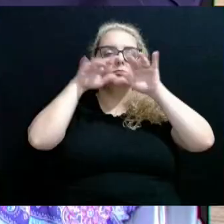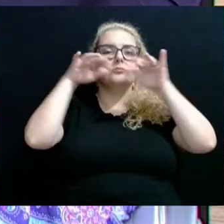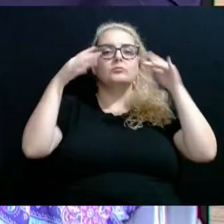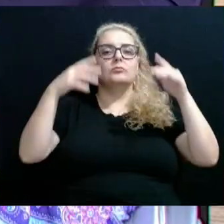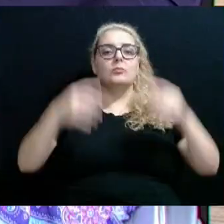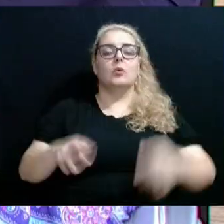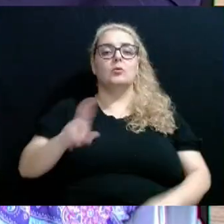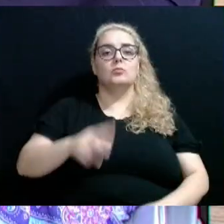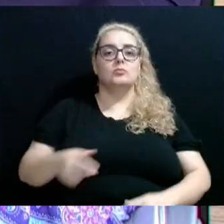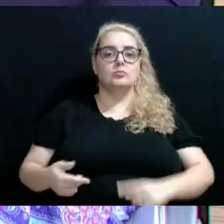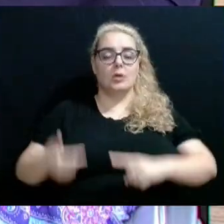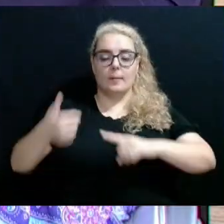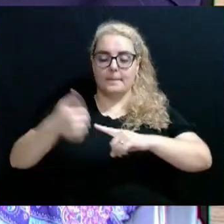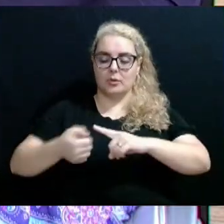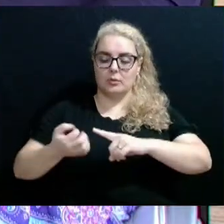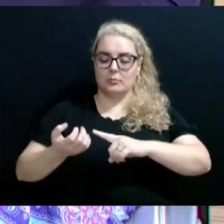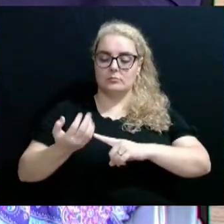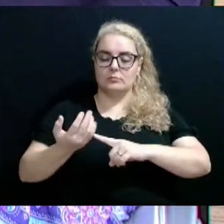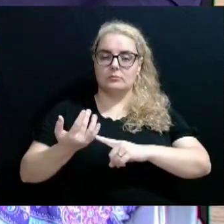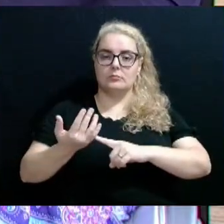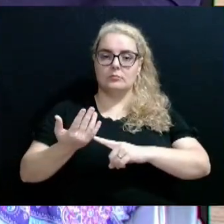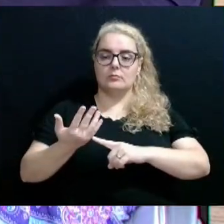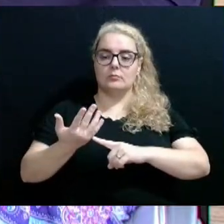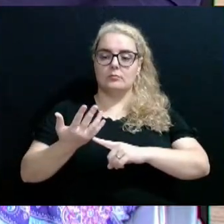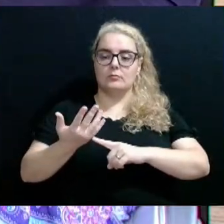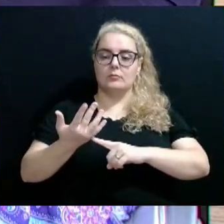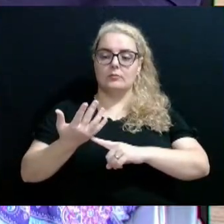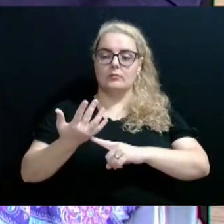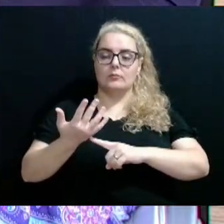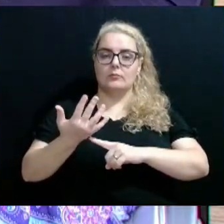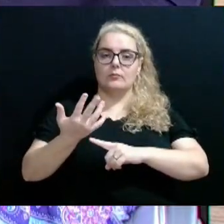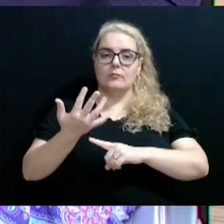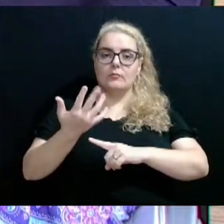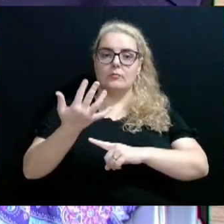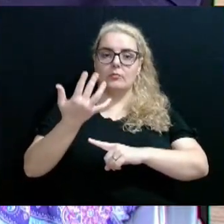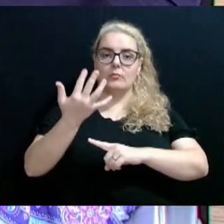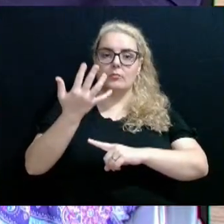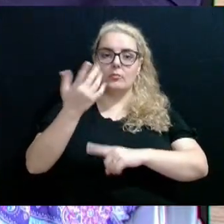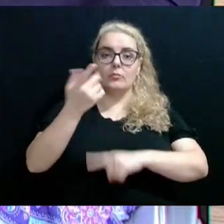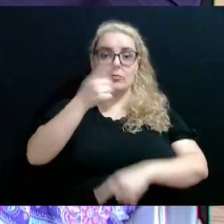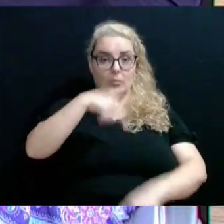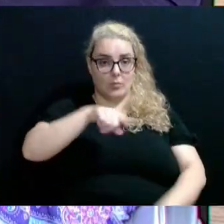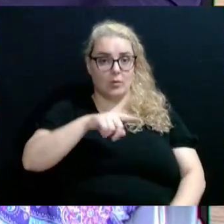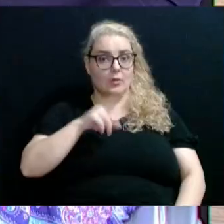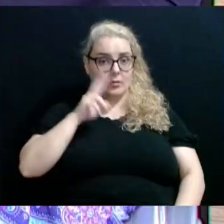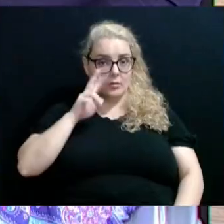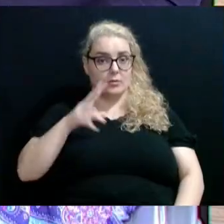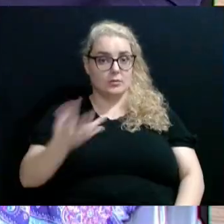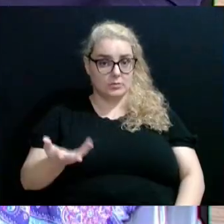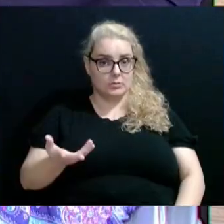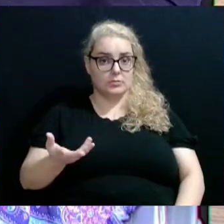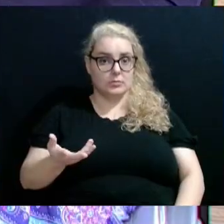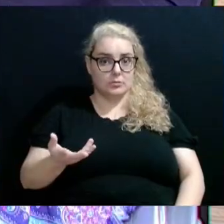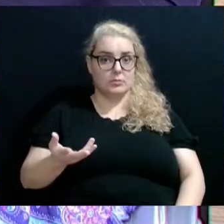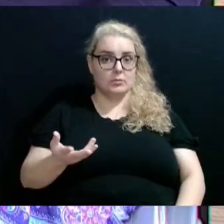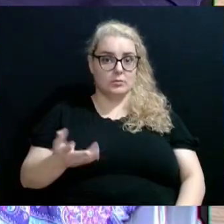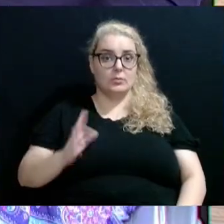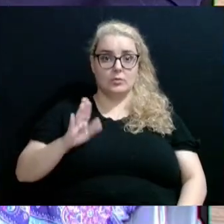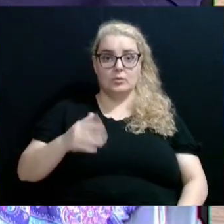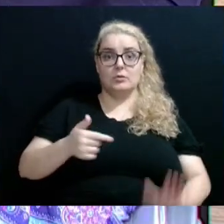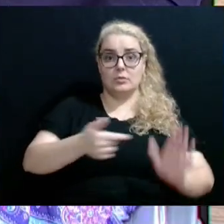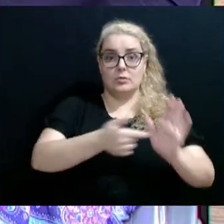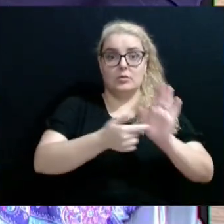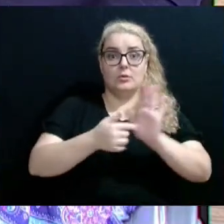isso também? Como você se prepara, inclusive, gente, daqui a pouquinho vocês devem, alguém já deve ter visto, ou daqui a pouquinho vocês vão